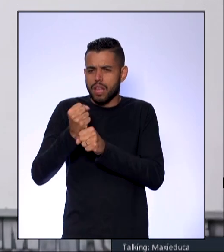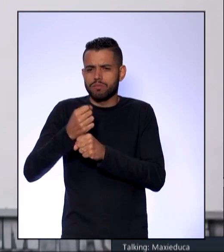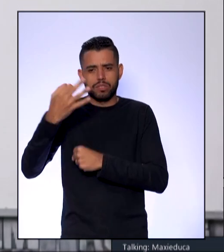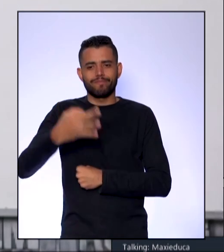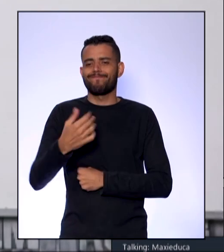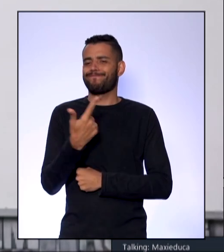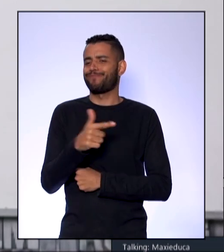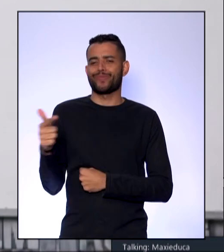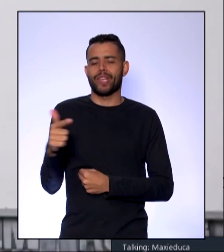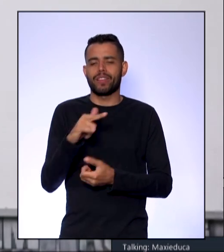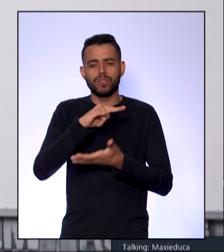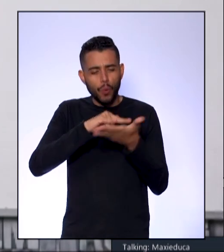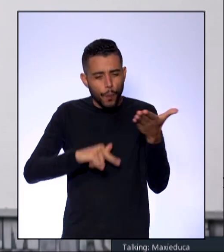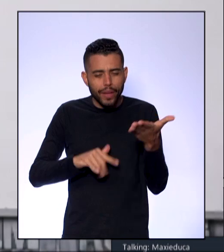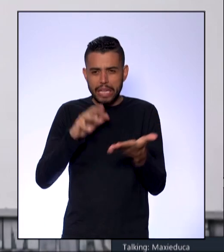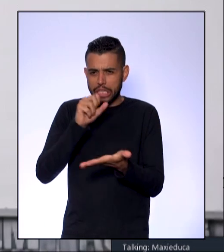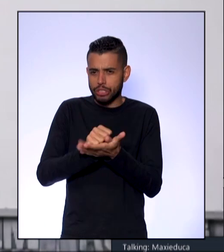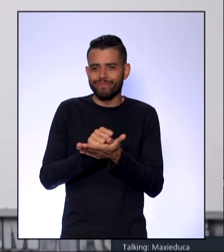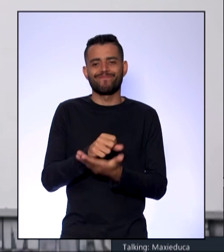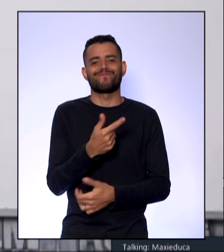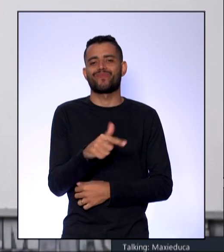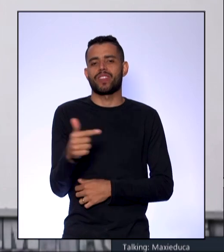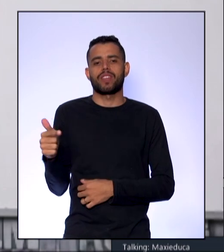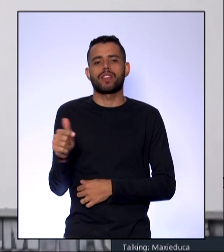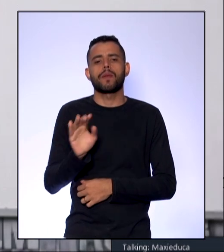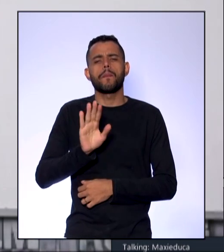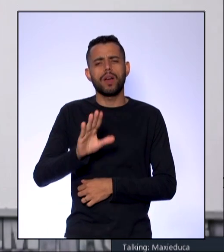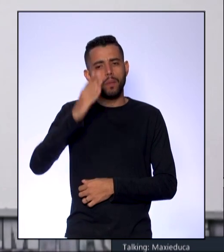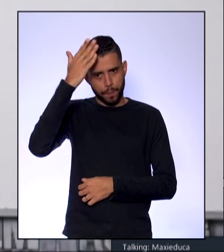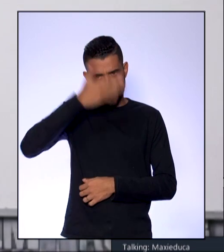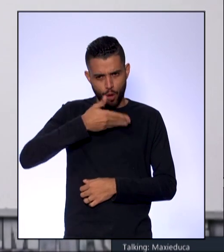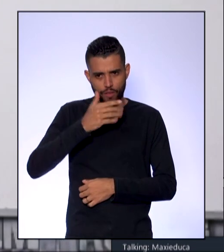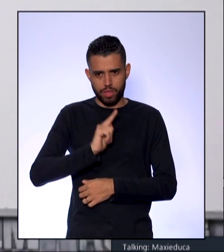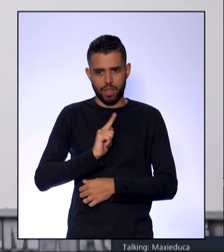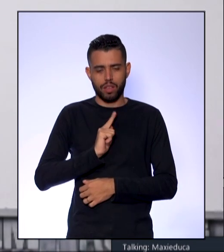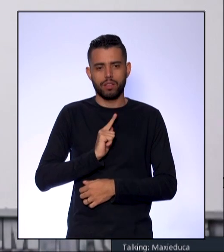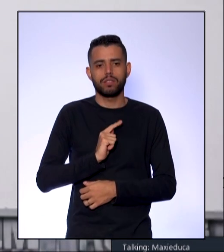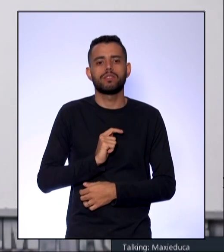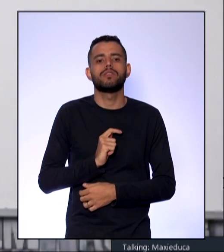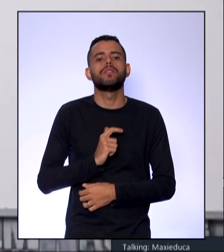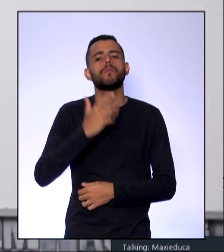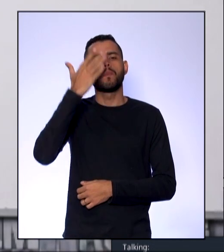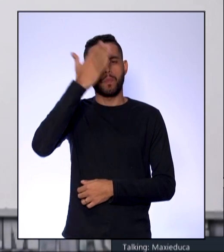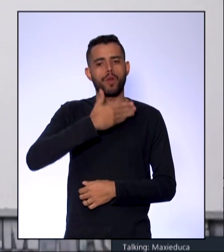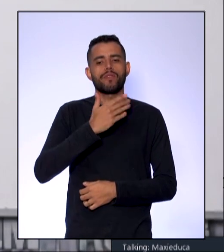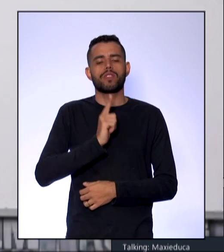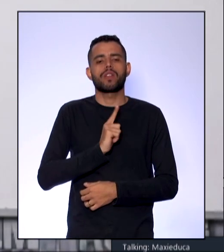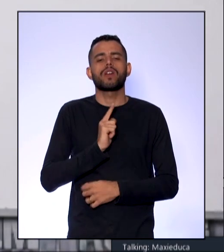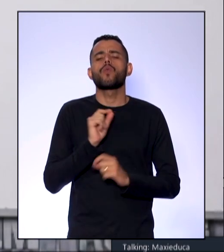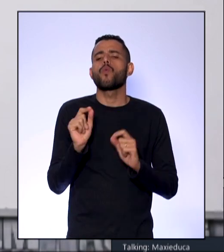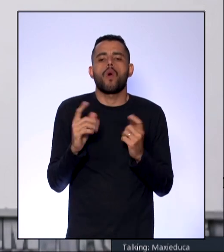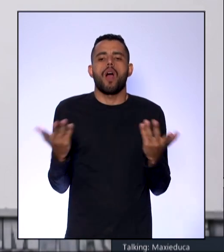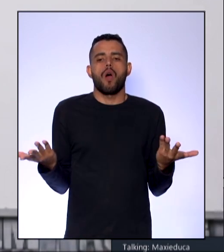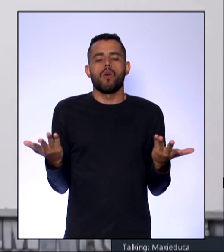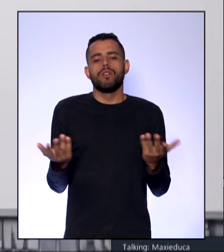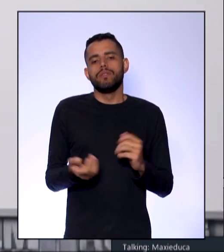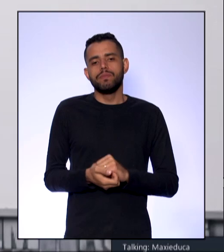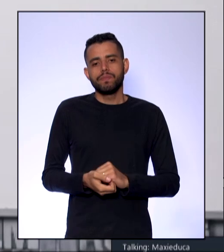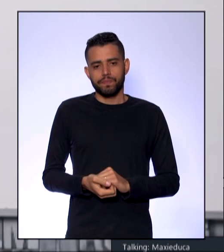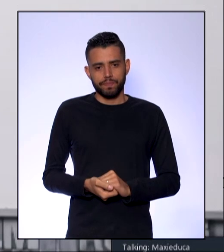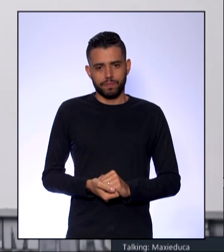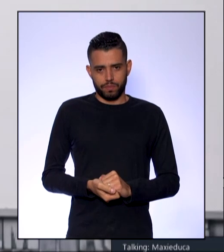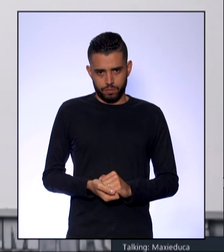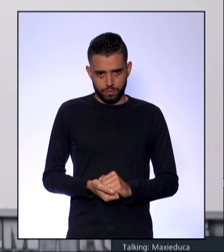tem ali registros. Professor, mas temos provas? Temos. Quais?